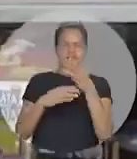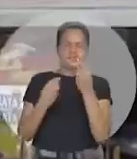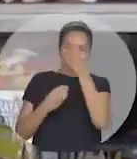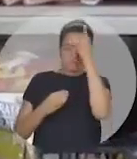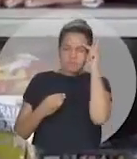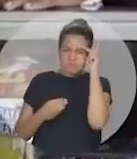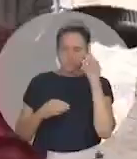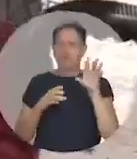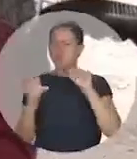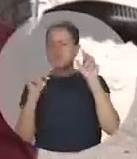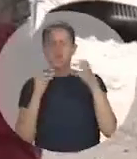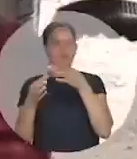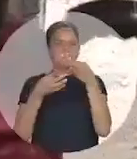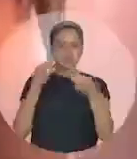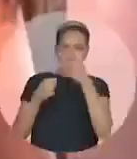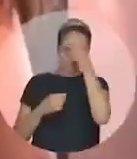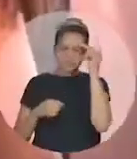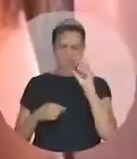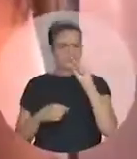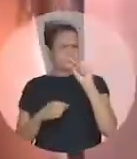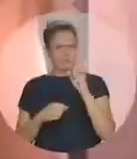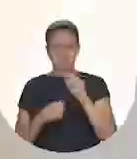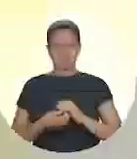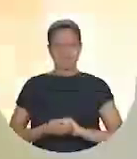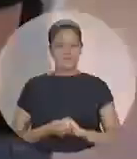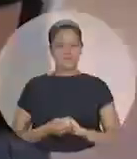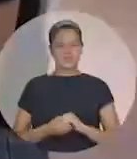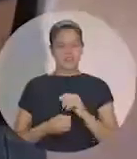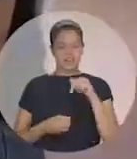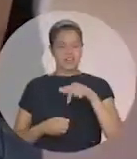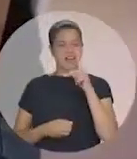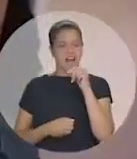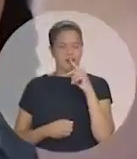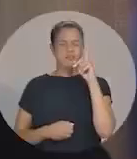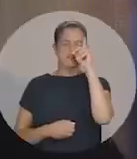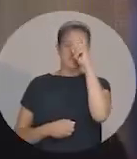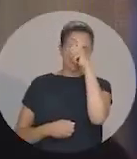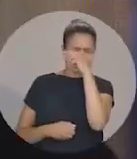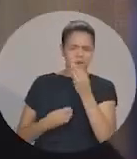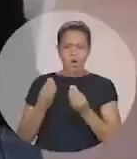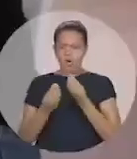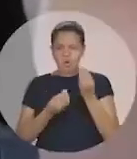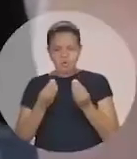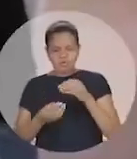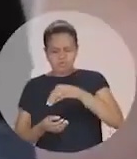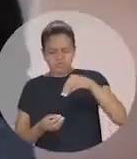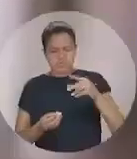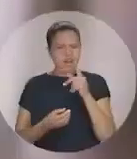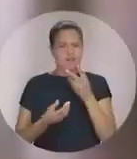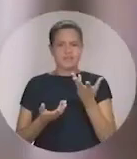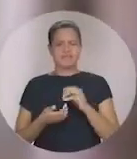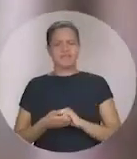gente, ouvi as necessidades das pessoas, e não são poucas. A questão da água aqui é crítica. Aí como é que se planta sem